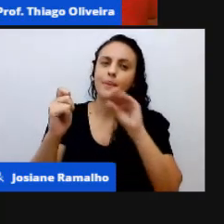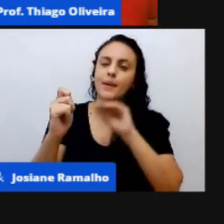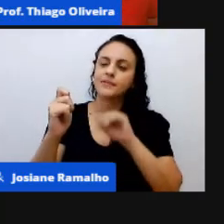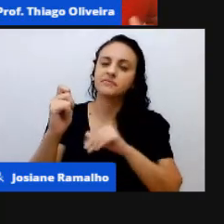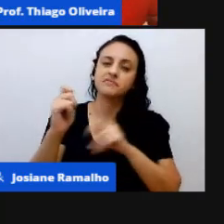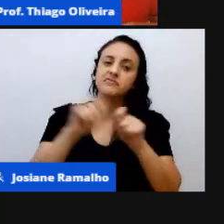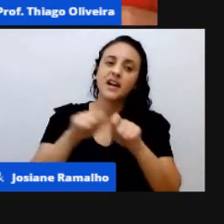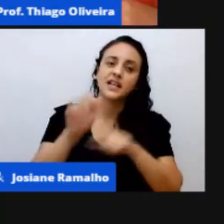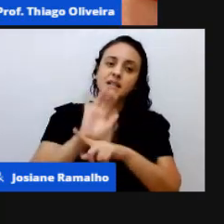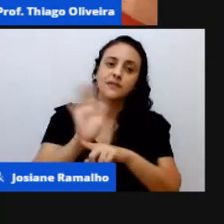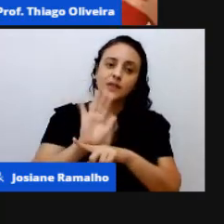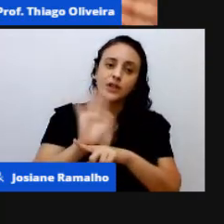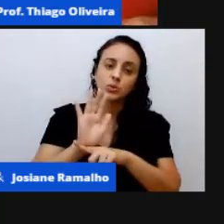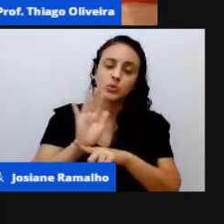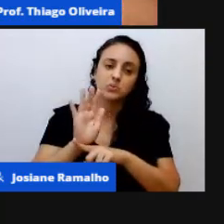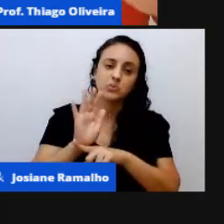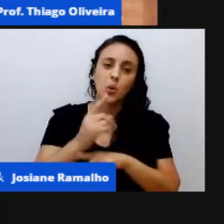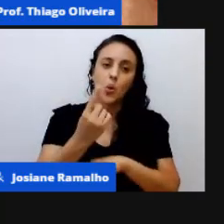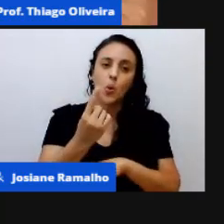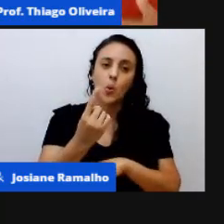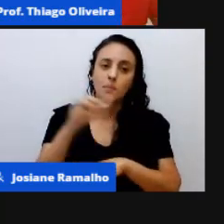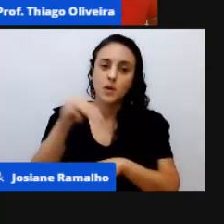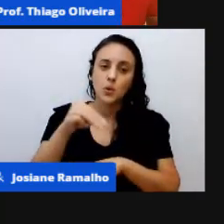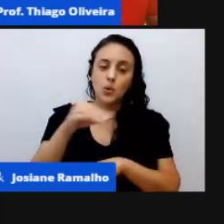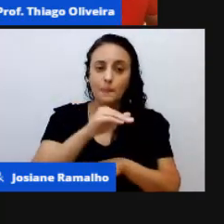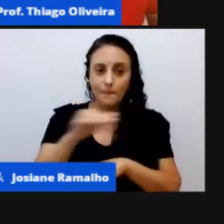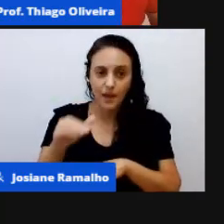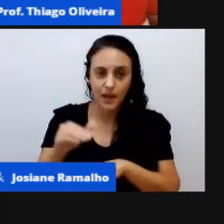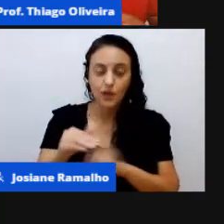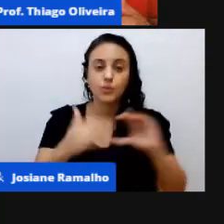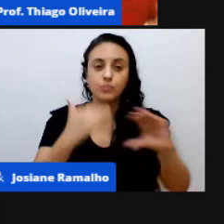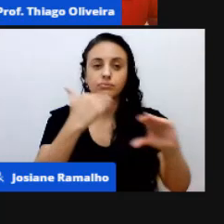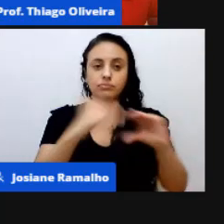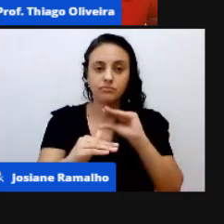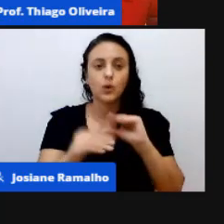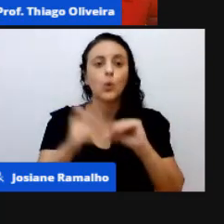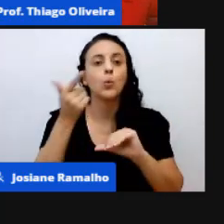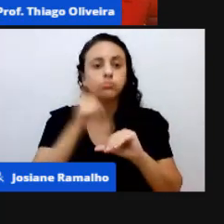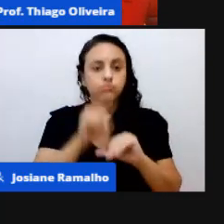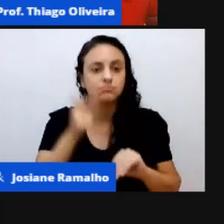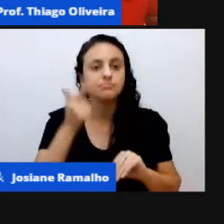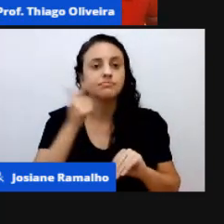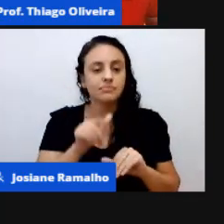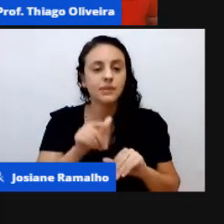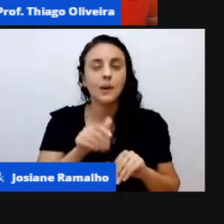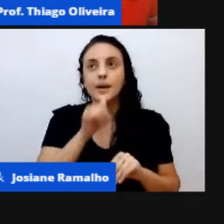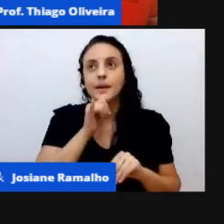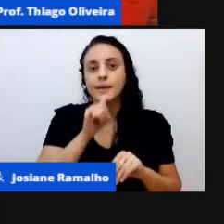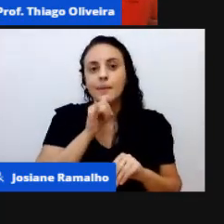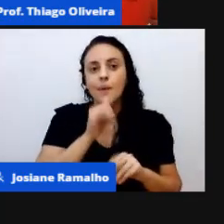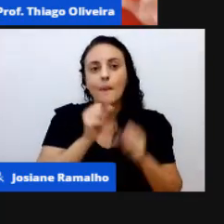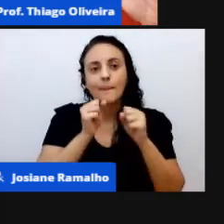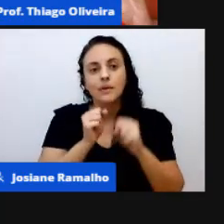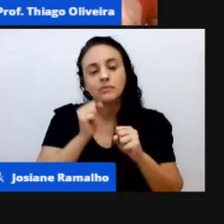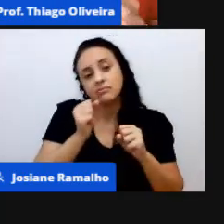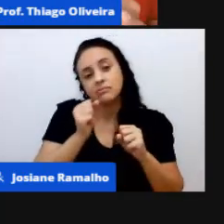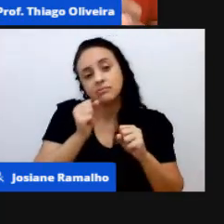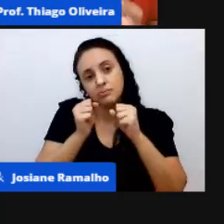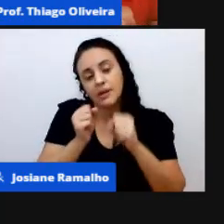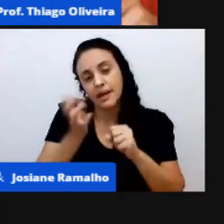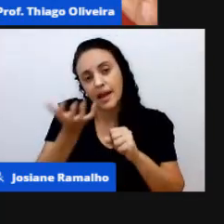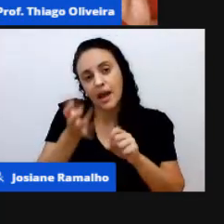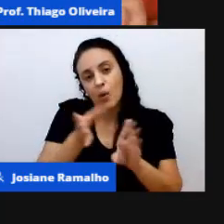de 1 minuto e meio. Se você precisar de mais minutos, faz fazer outros vídeos. Então, você precisa passar uma instrução sobre tarefa, você aperta a